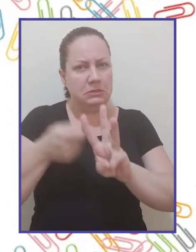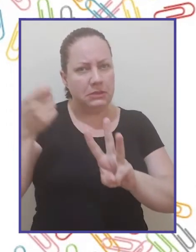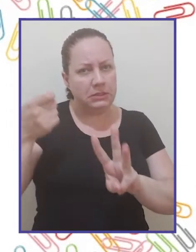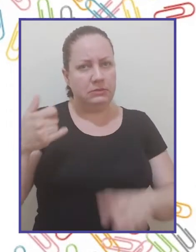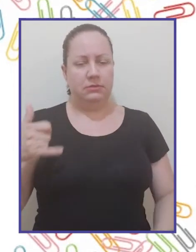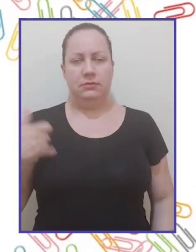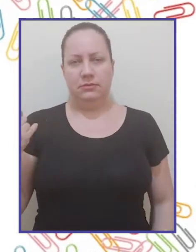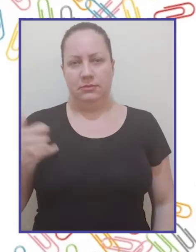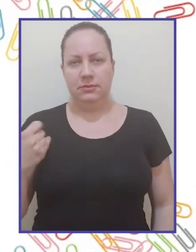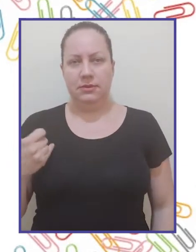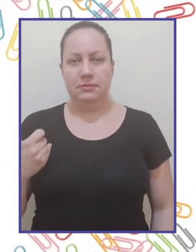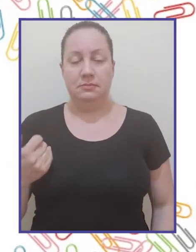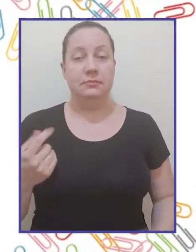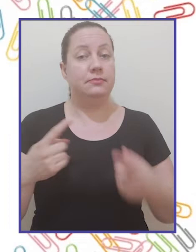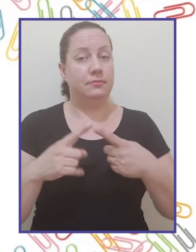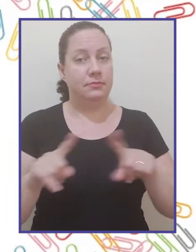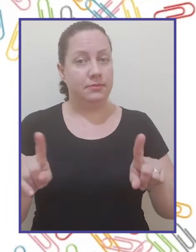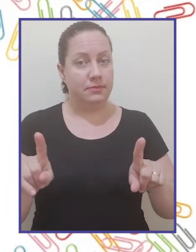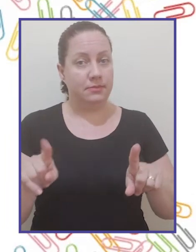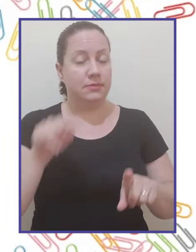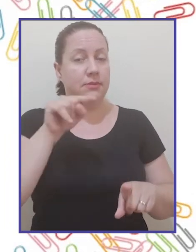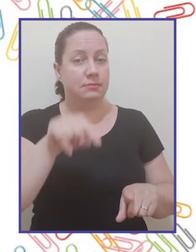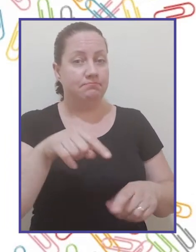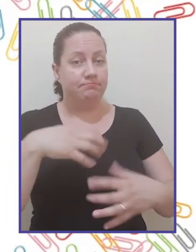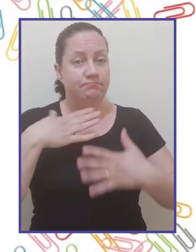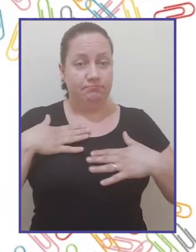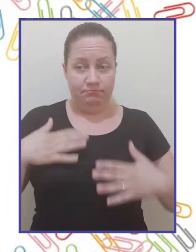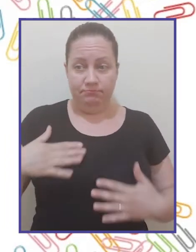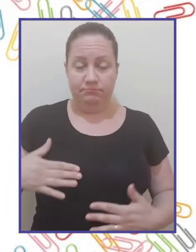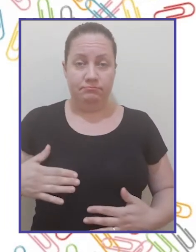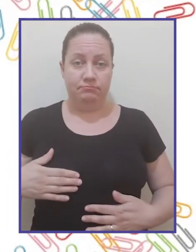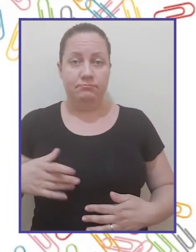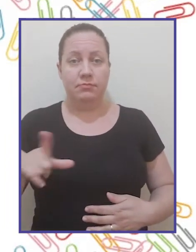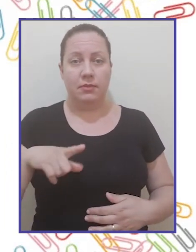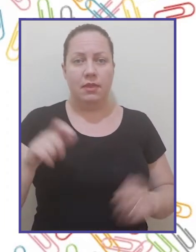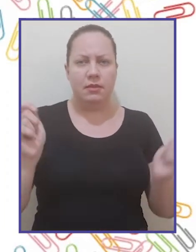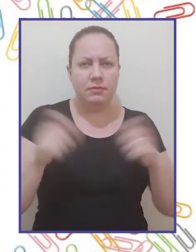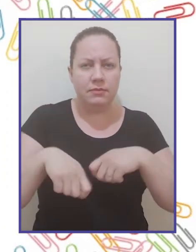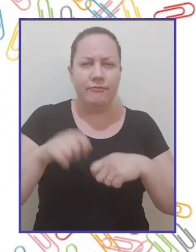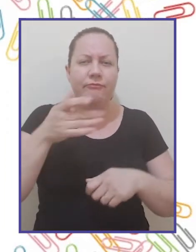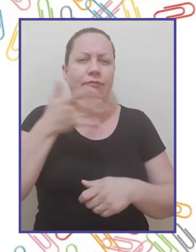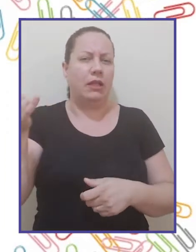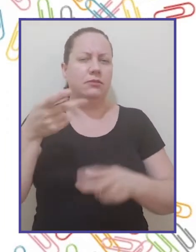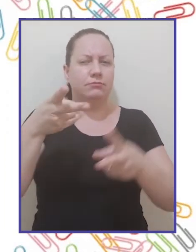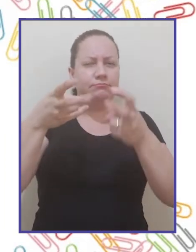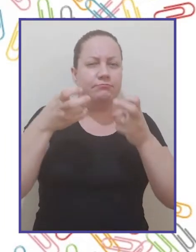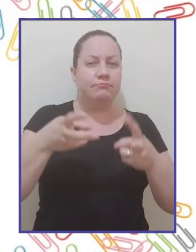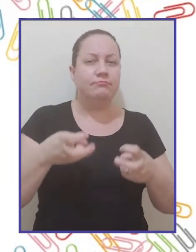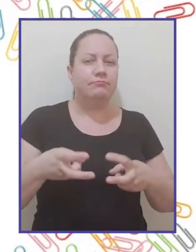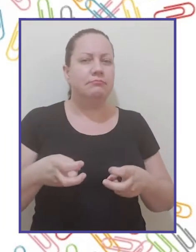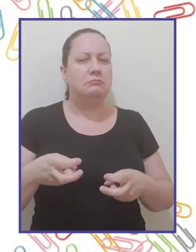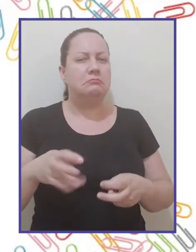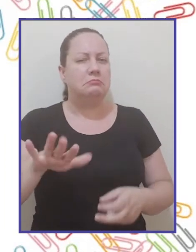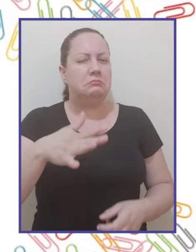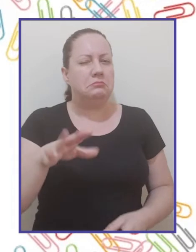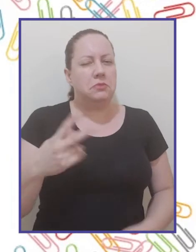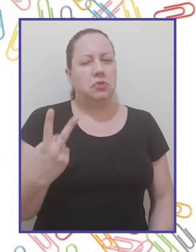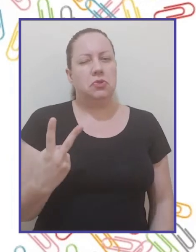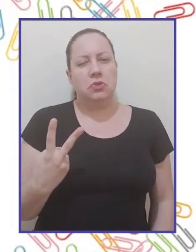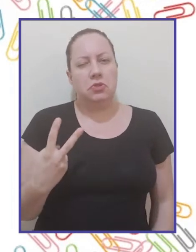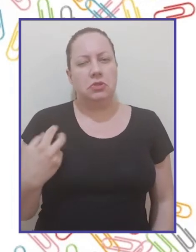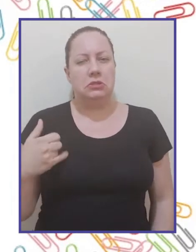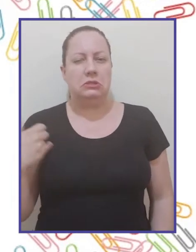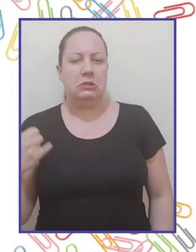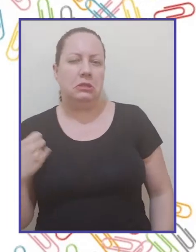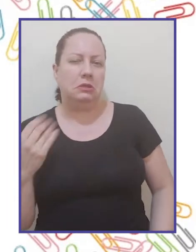meses de idade. Contudo, essas manifestações se tornam bem aparentes por volta